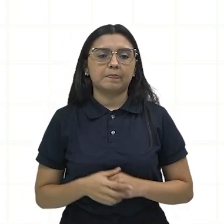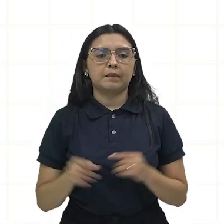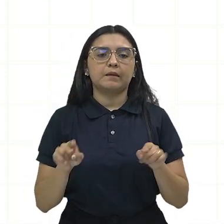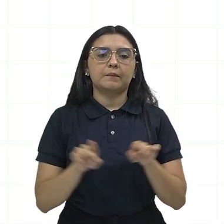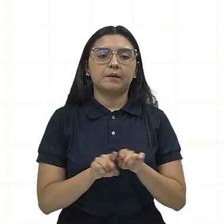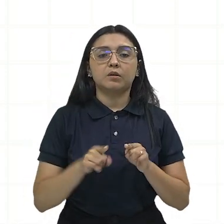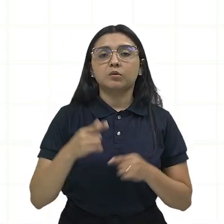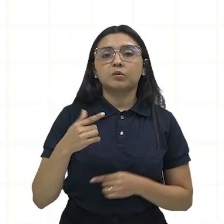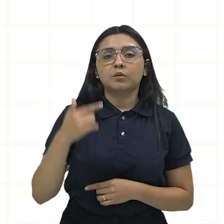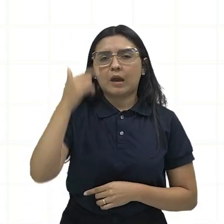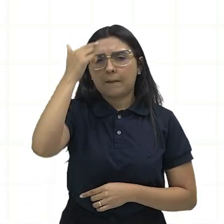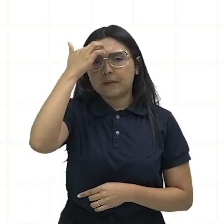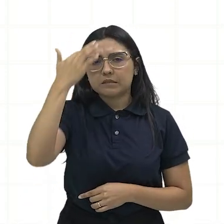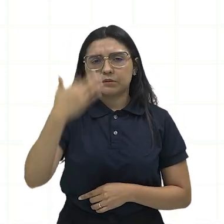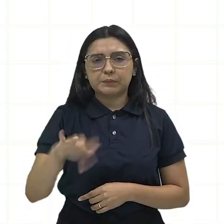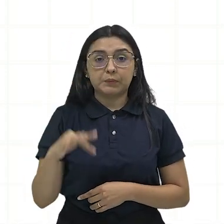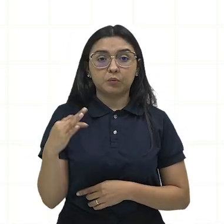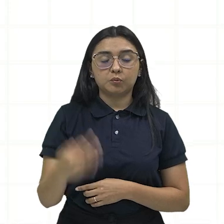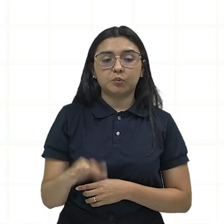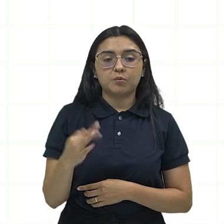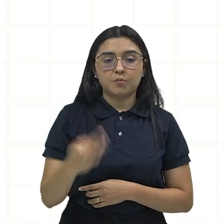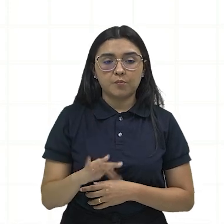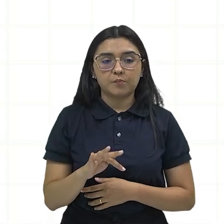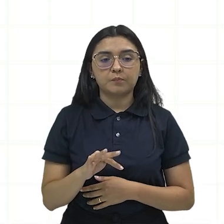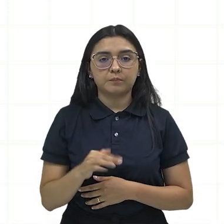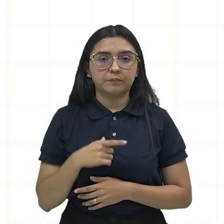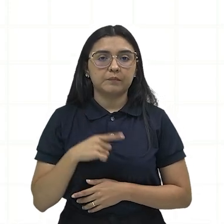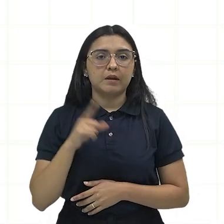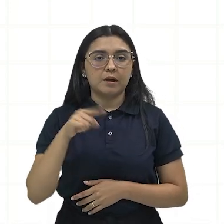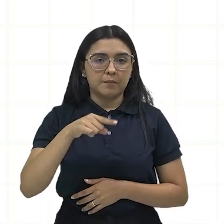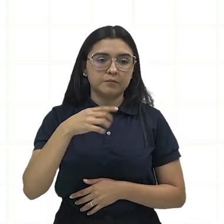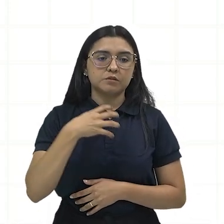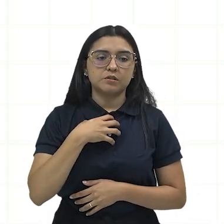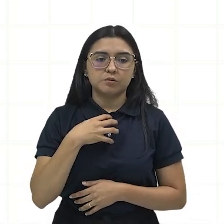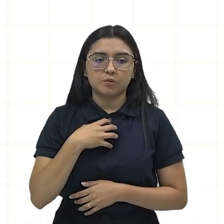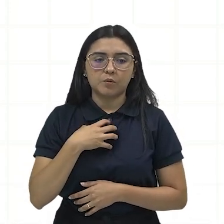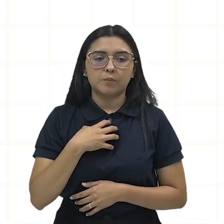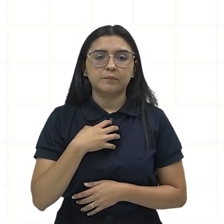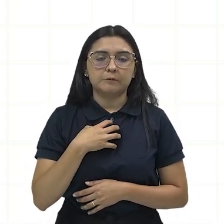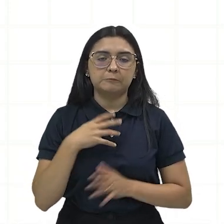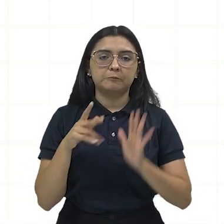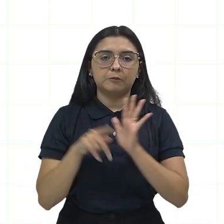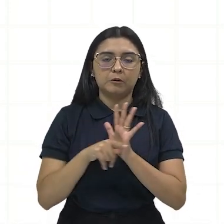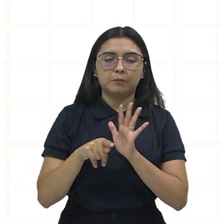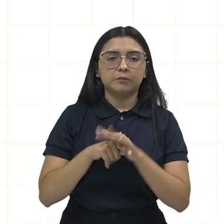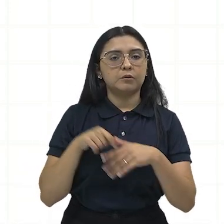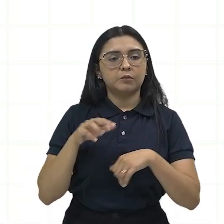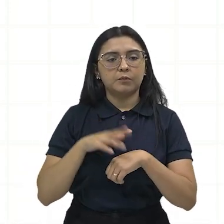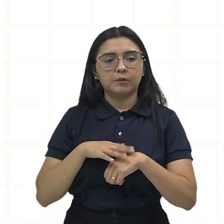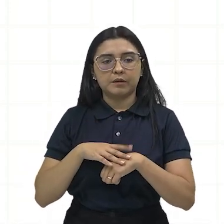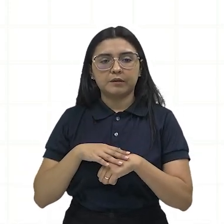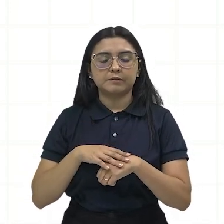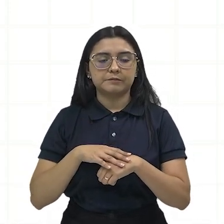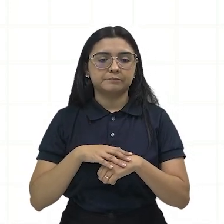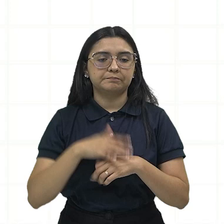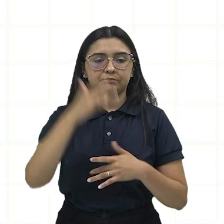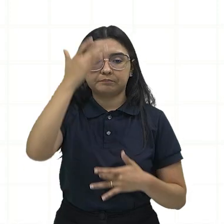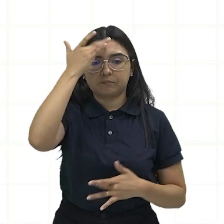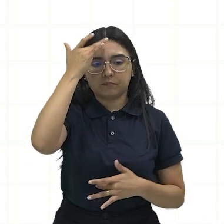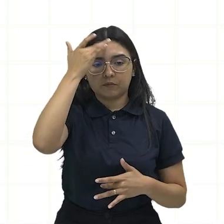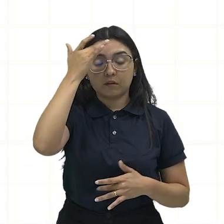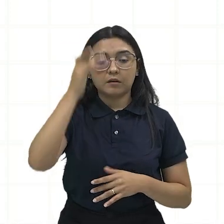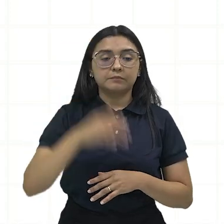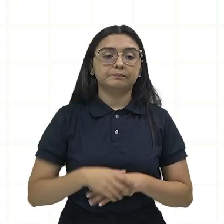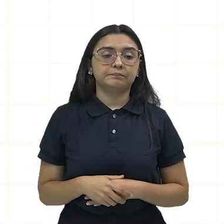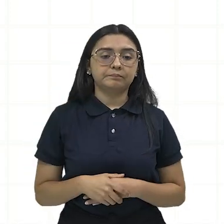de cabeça também é uma marca, um sintoma importante da